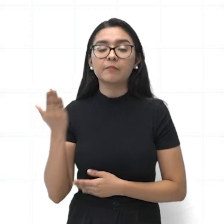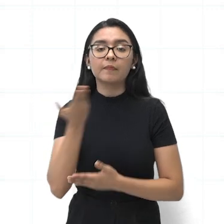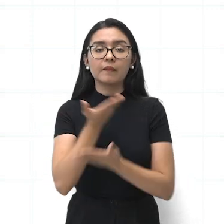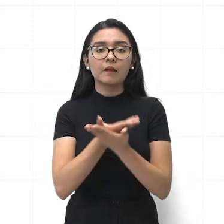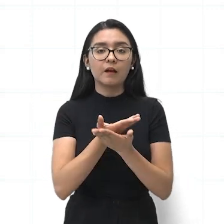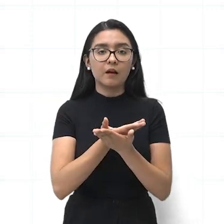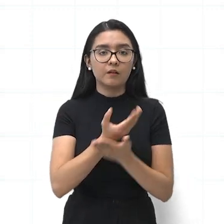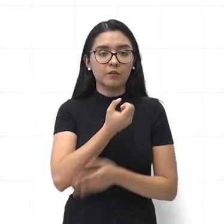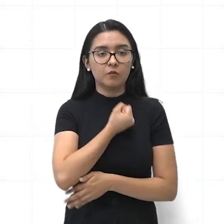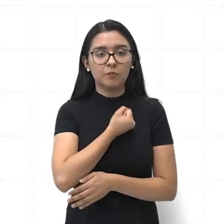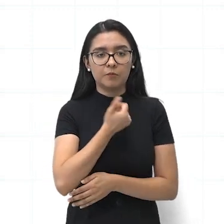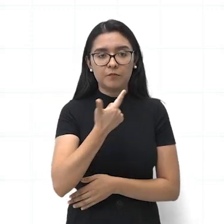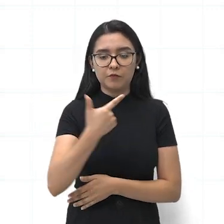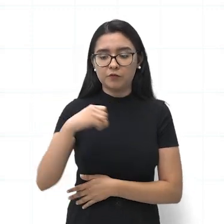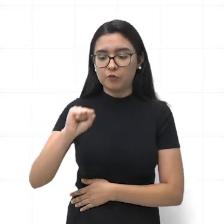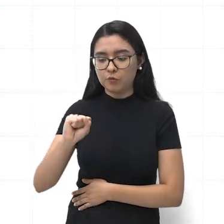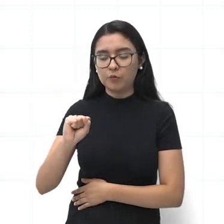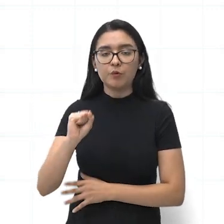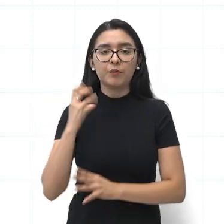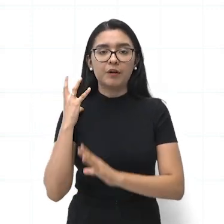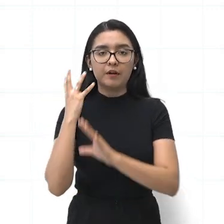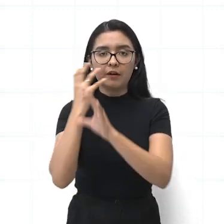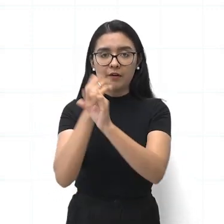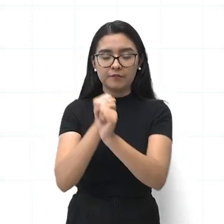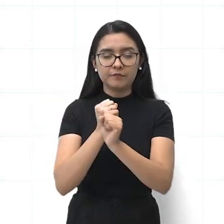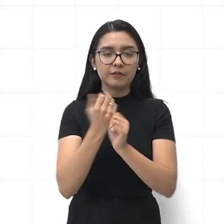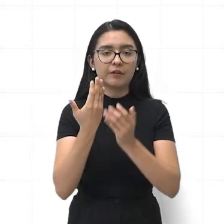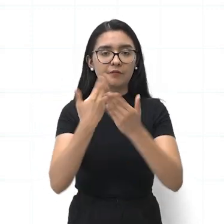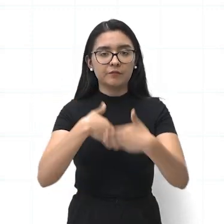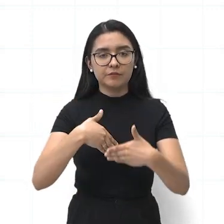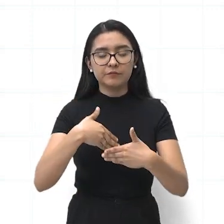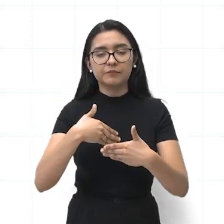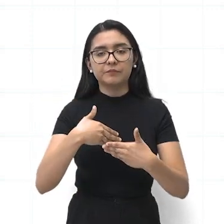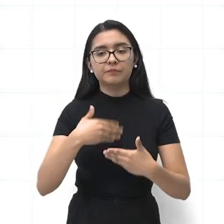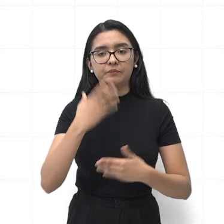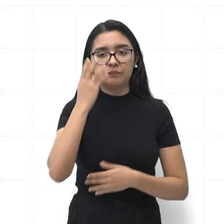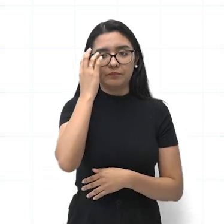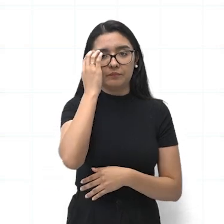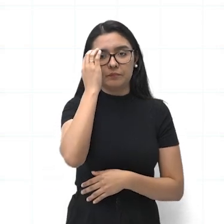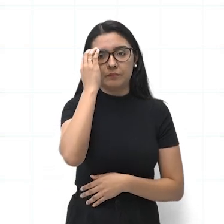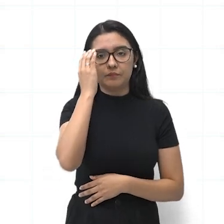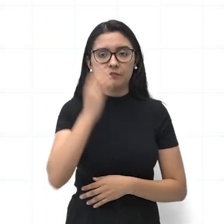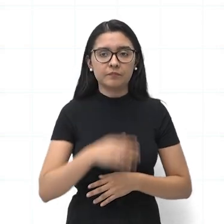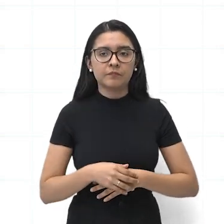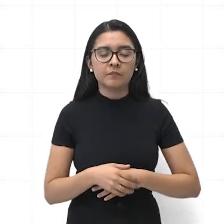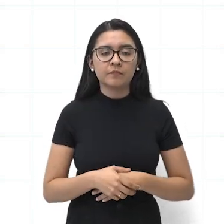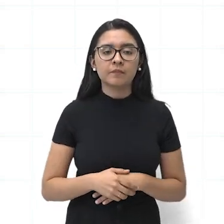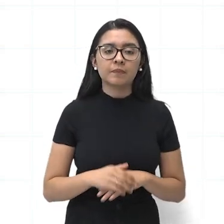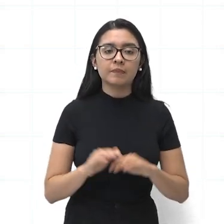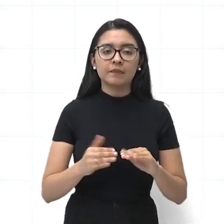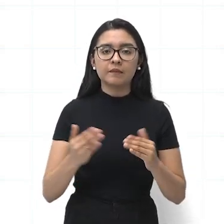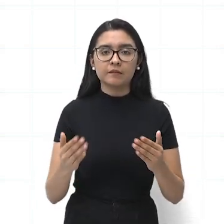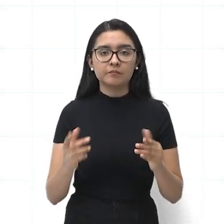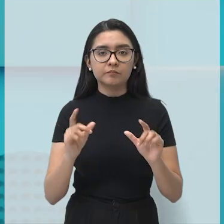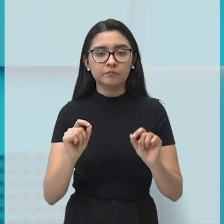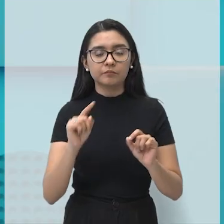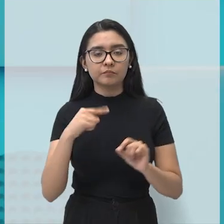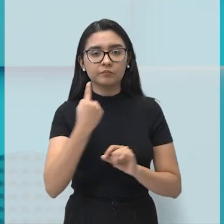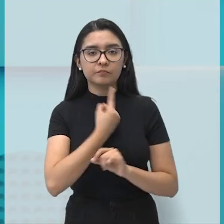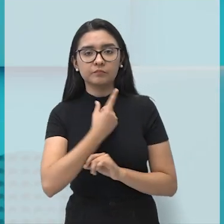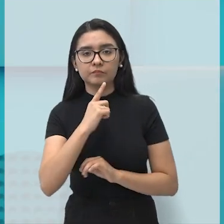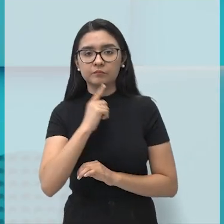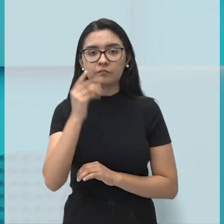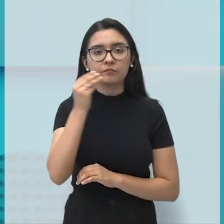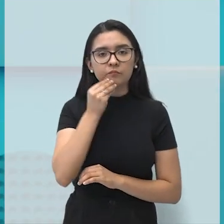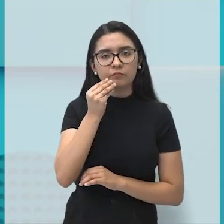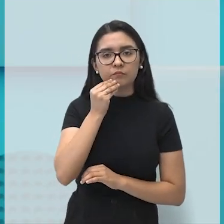aula 28, aula de revisão e avaliação. Então, nós teremos mais uma oportunidade